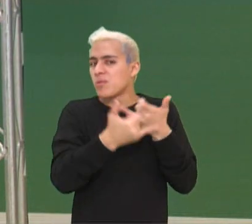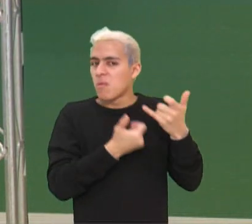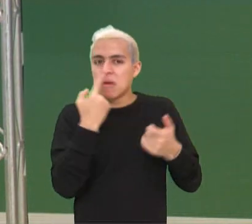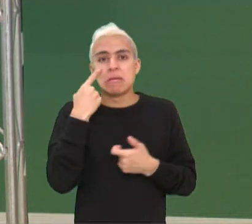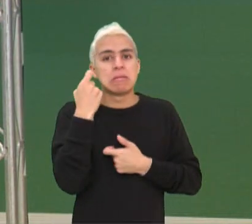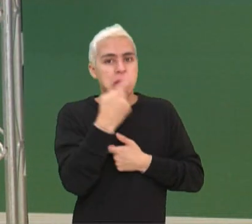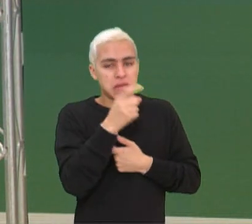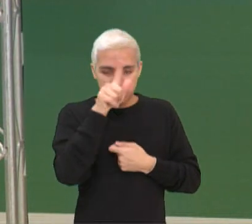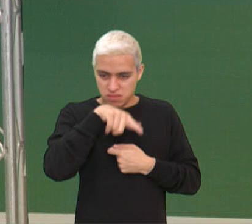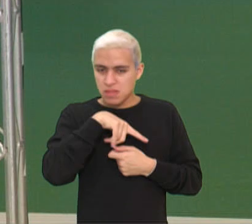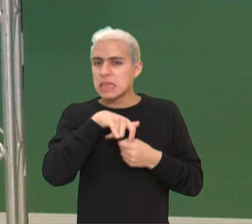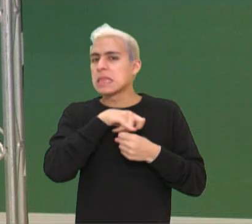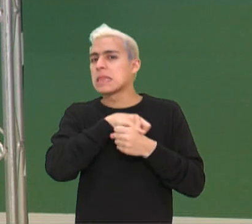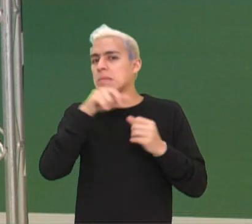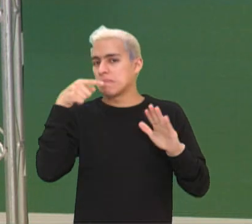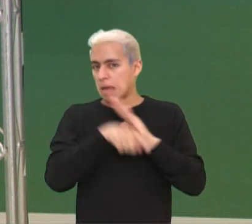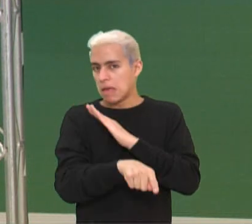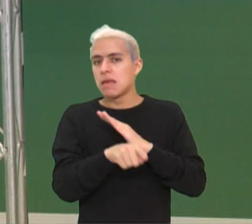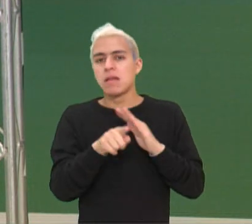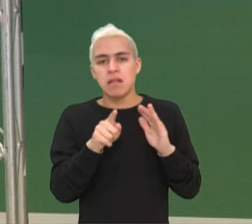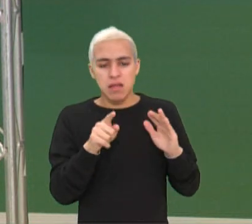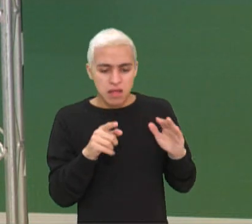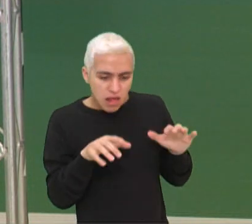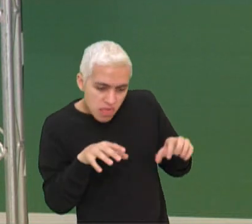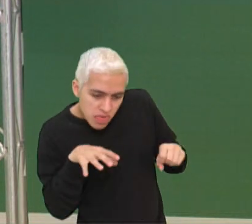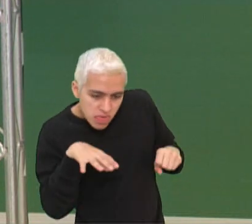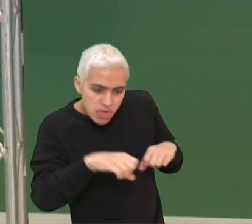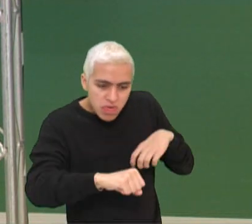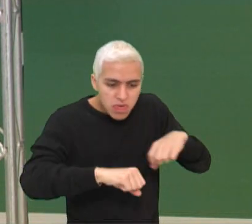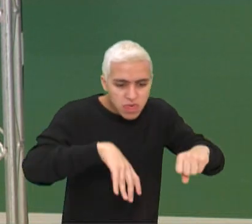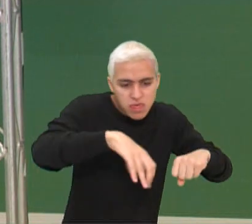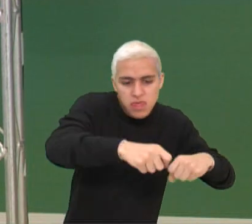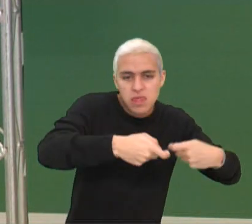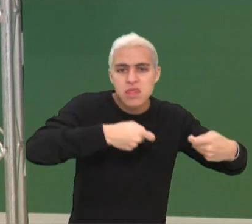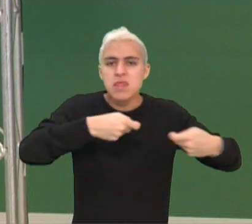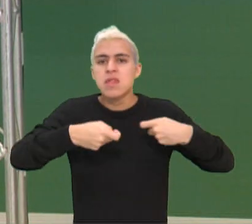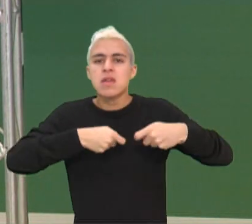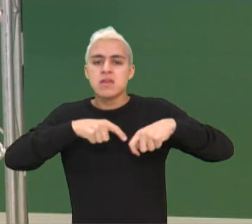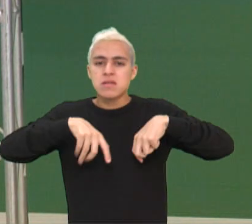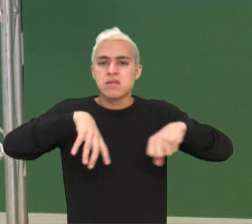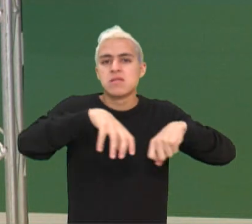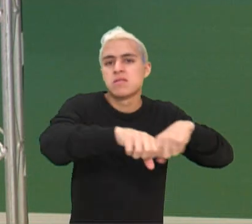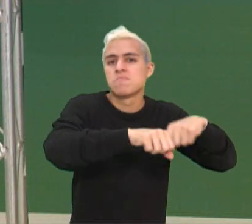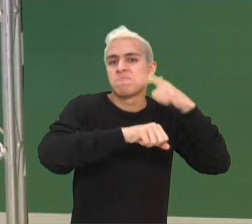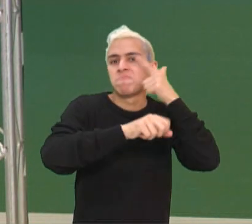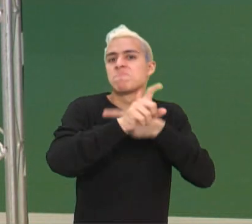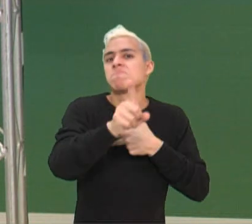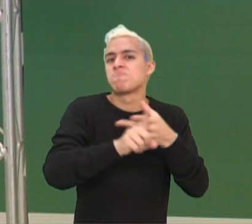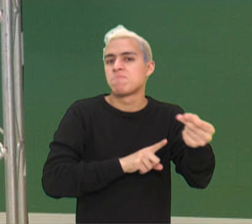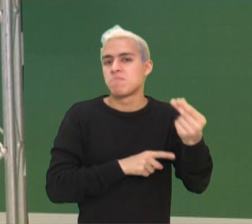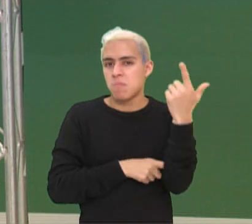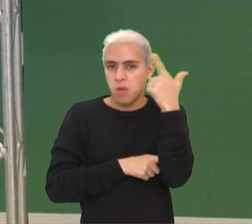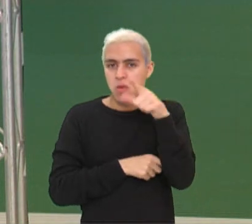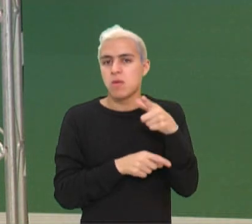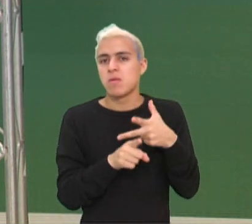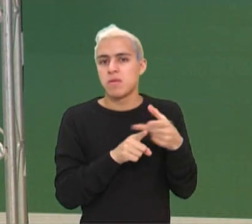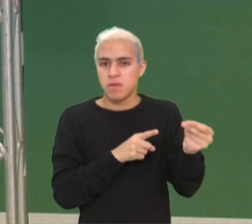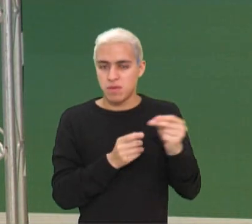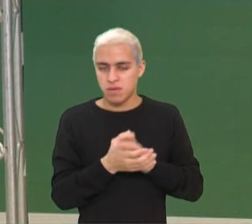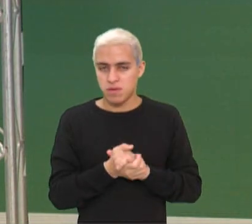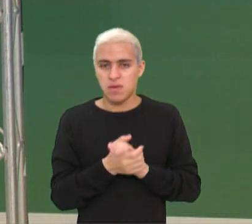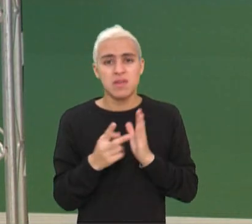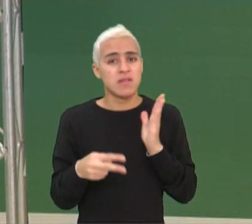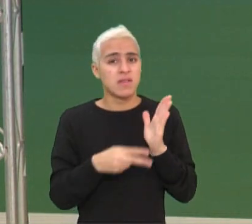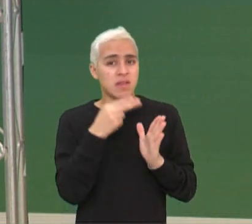estratégico, vai dominando ali as pecinhas, vai capturando e vai ganhando território. Né? Segunda